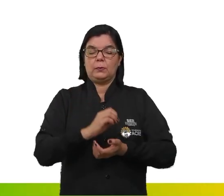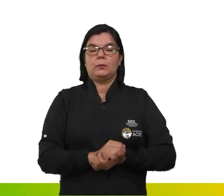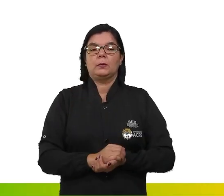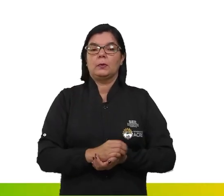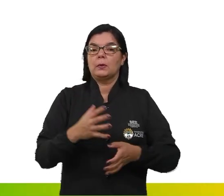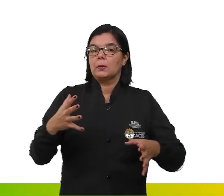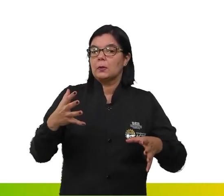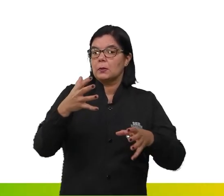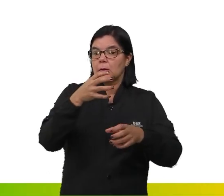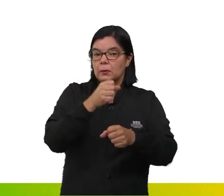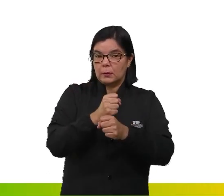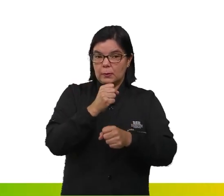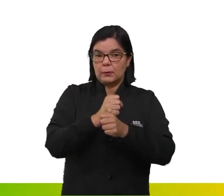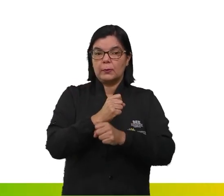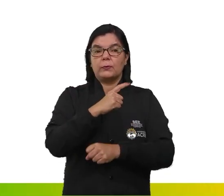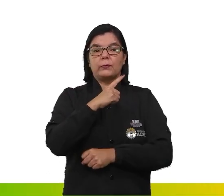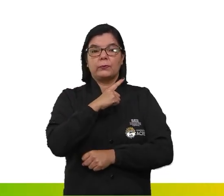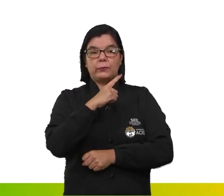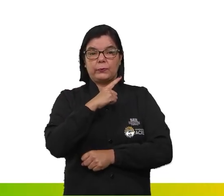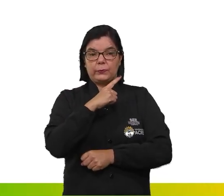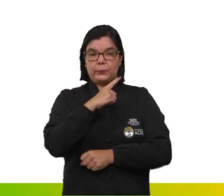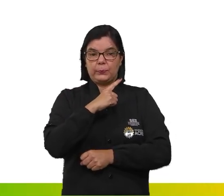essas contas, você vai obter